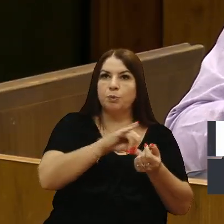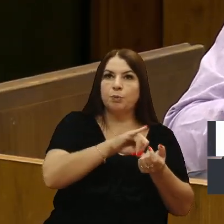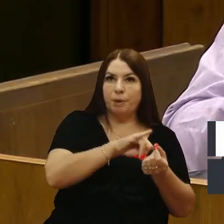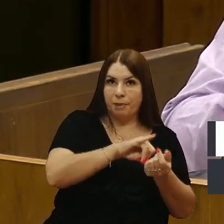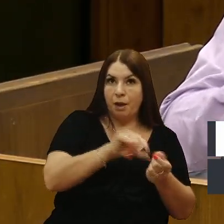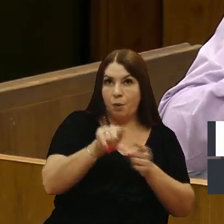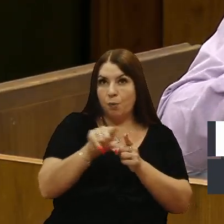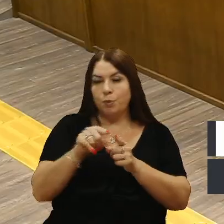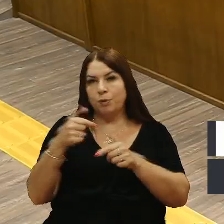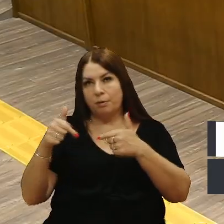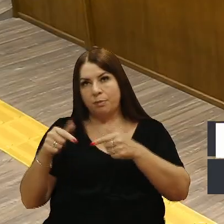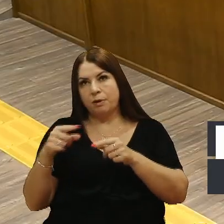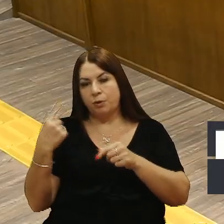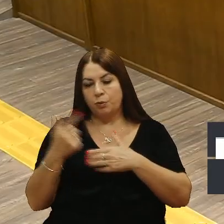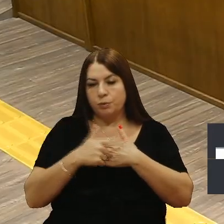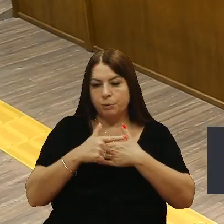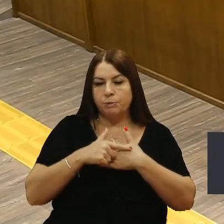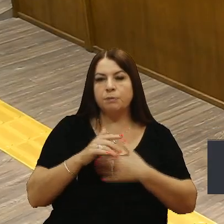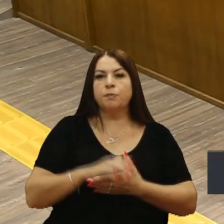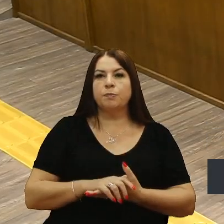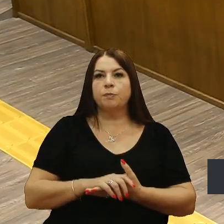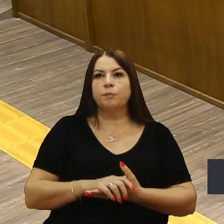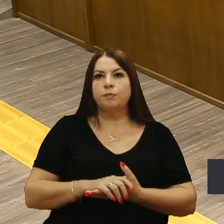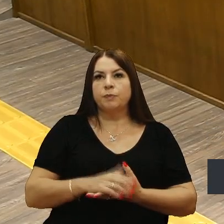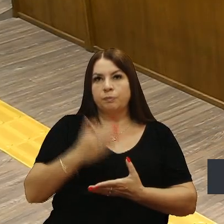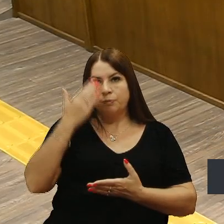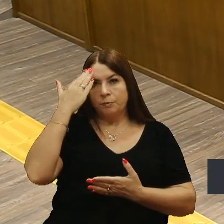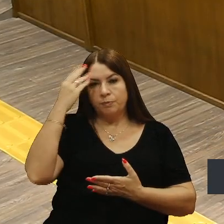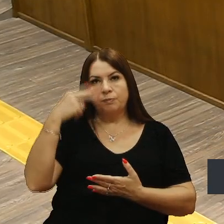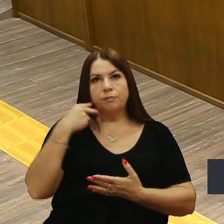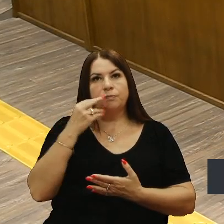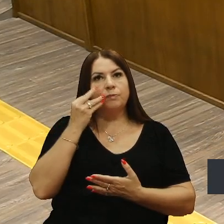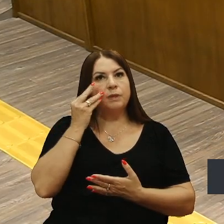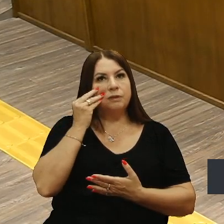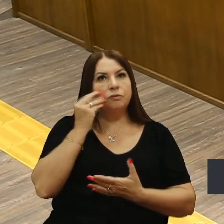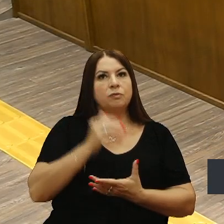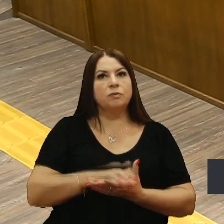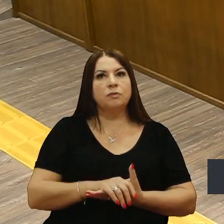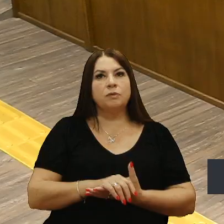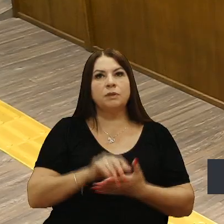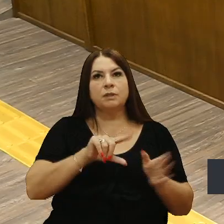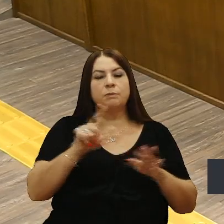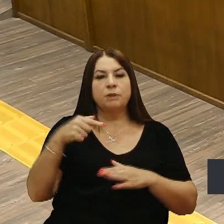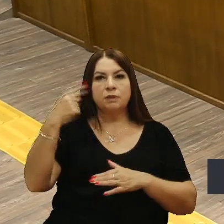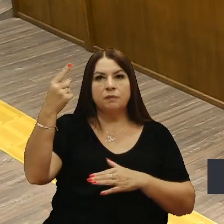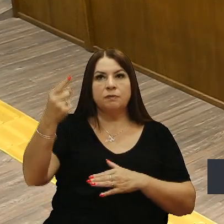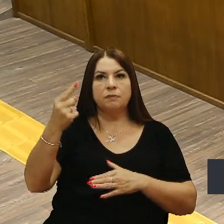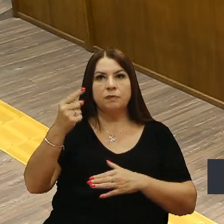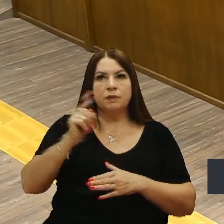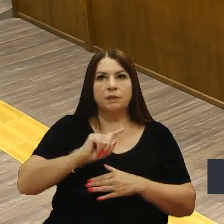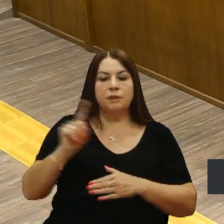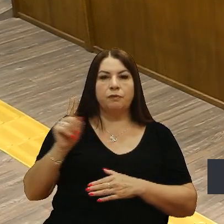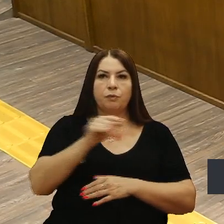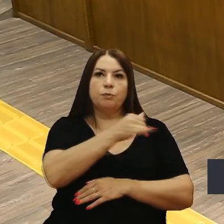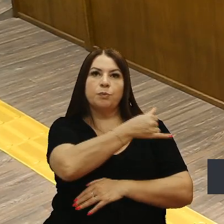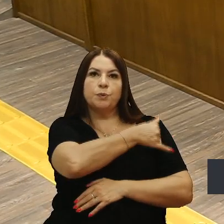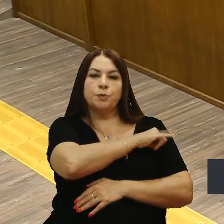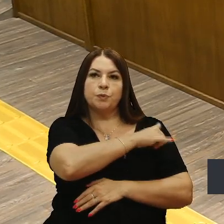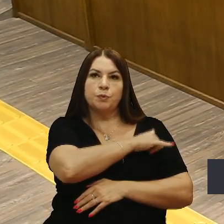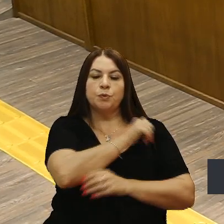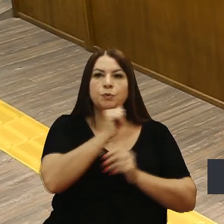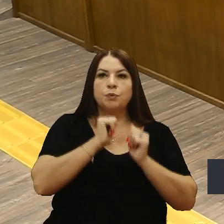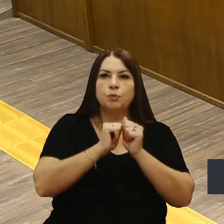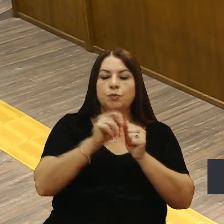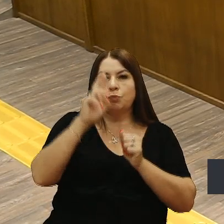que esse é o nosso papel. Por gentileza. Obrigado, vereador Jack. Na semana que vem estarei indo ao Rio de Janeiro, junto